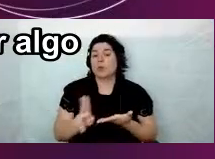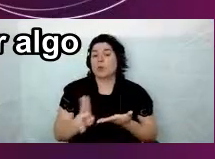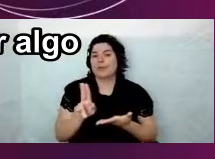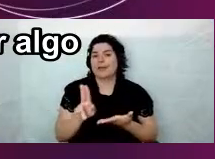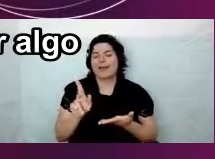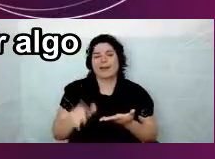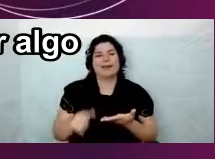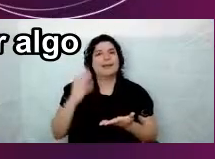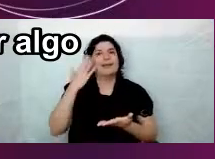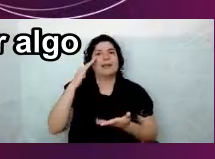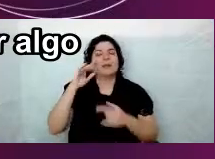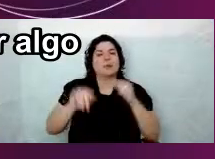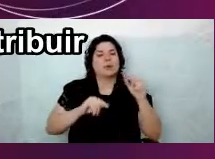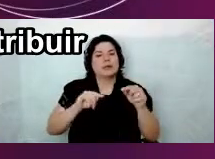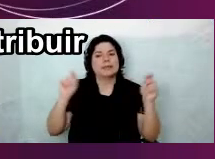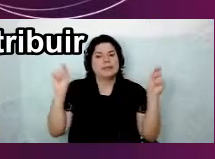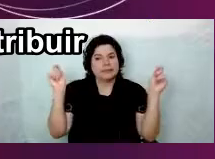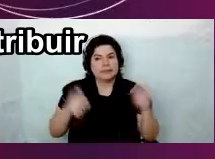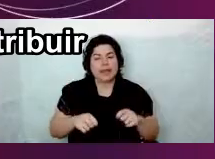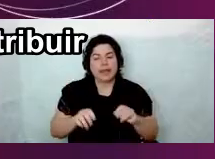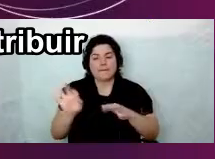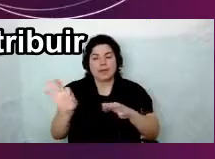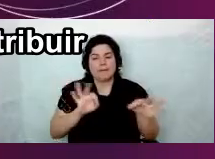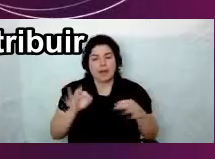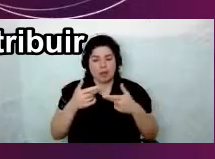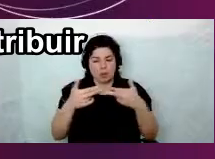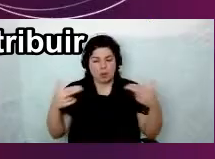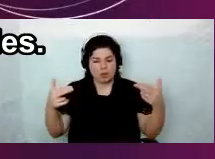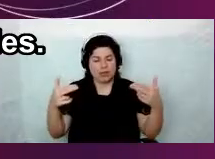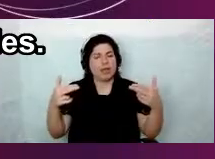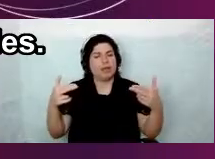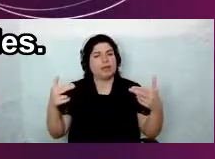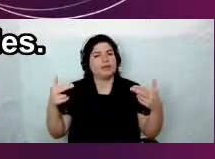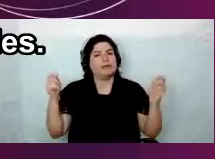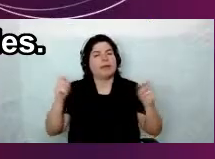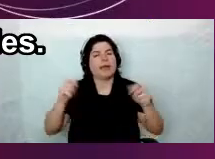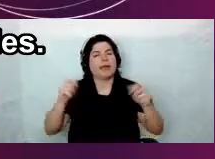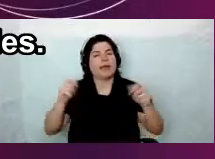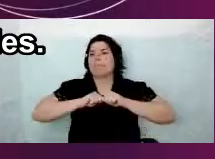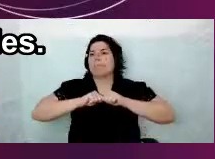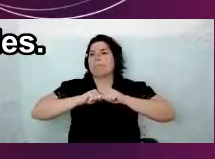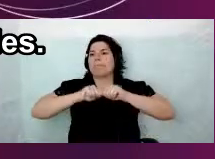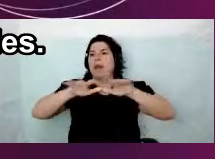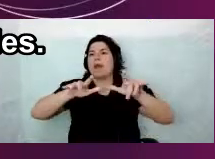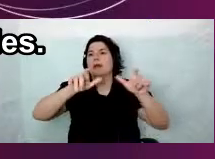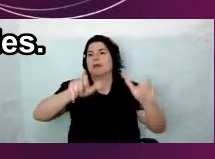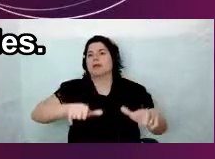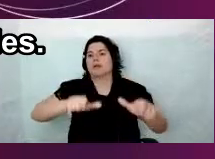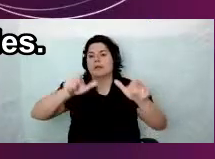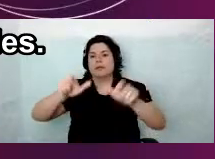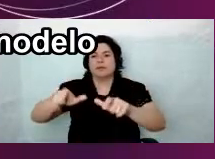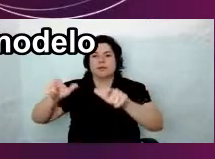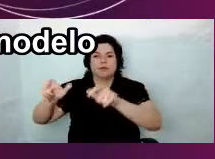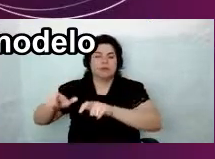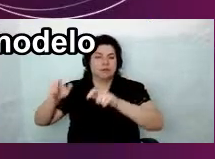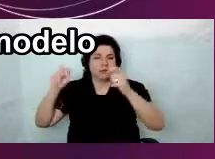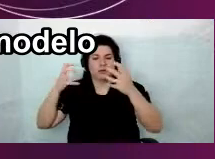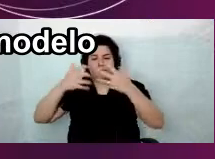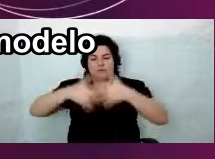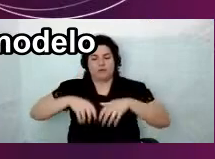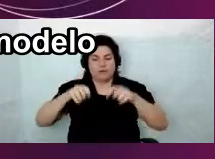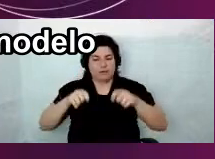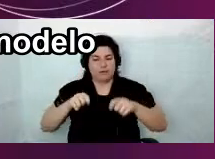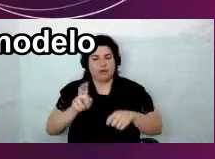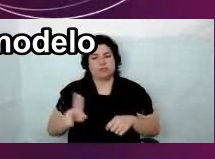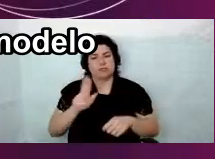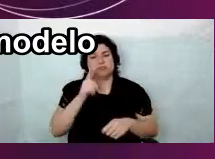e a gente precisava construir algo que a gente conseguisse distribuir em diversas funcionalidades. Então, aqui